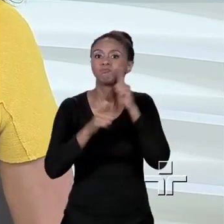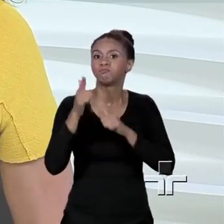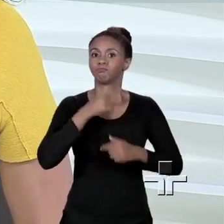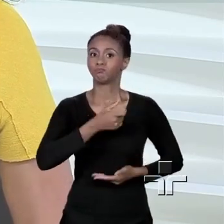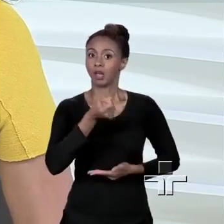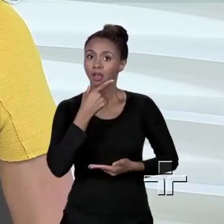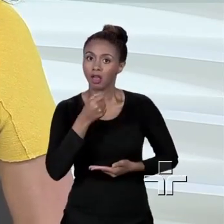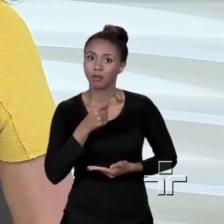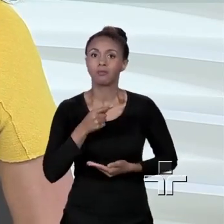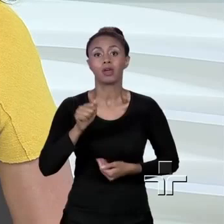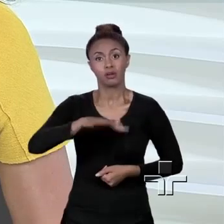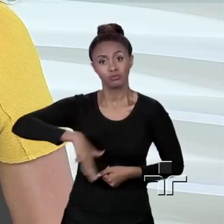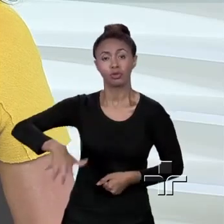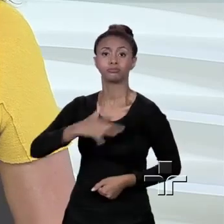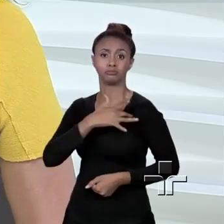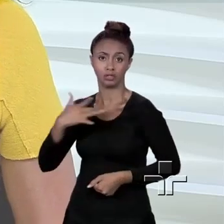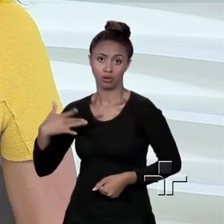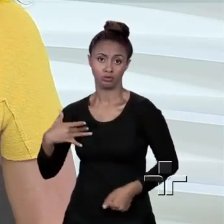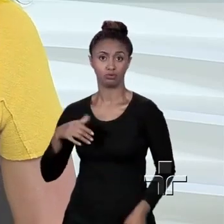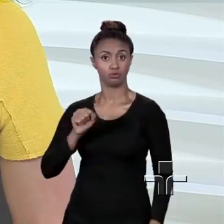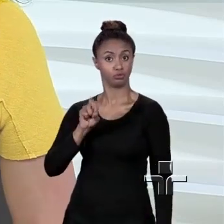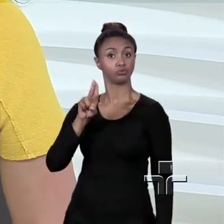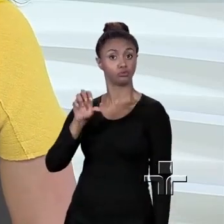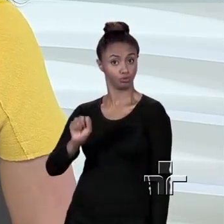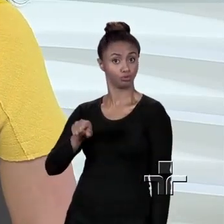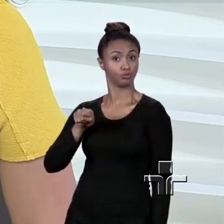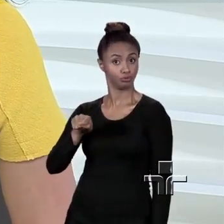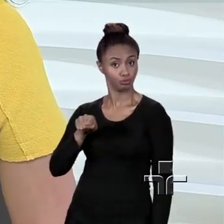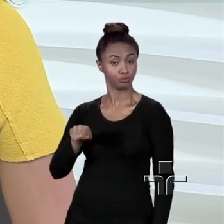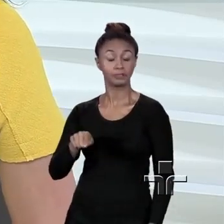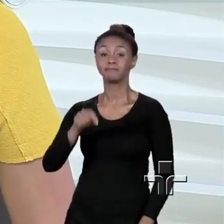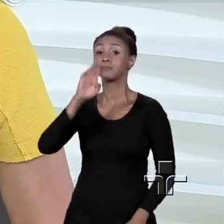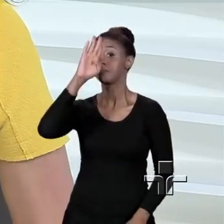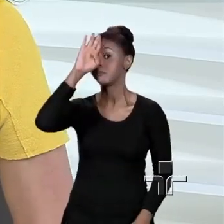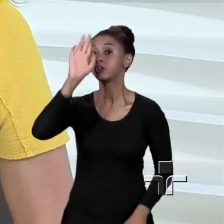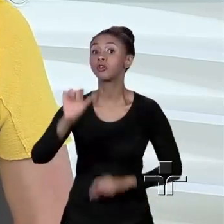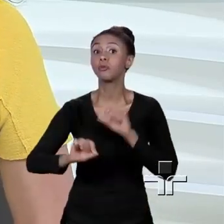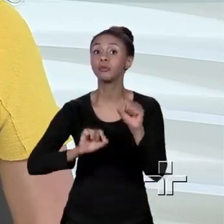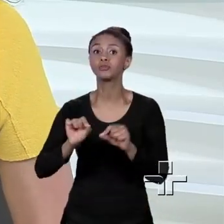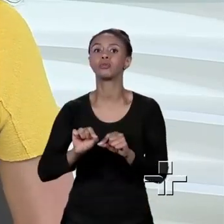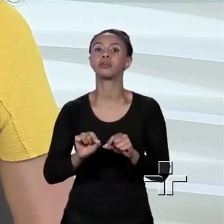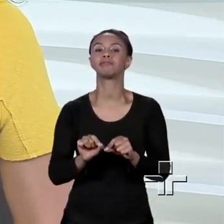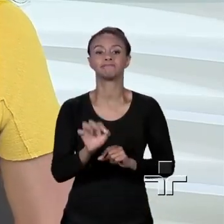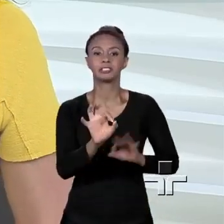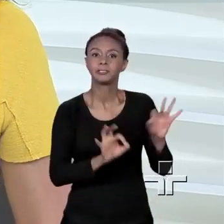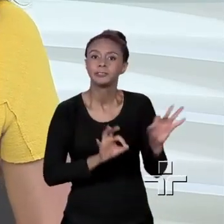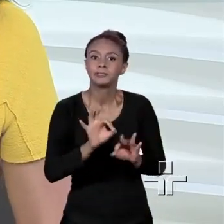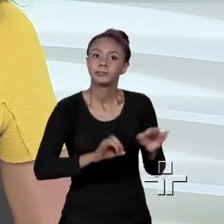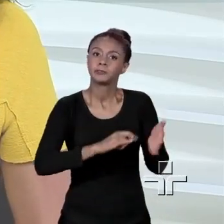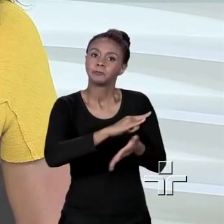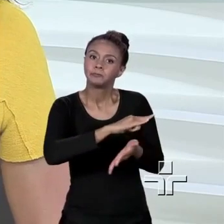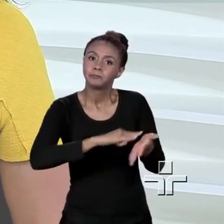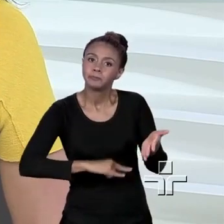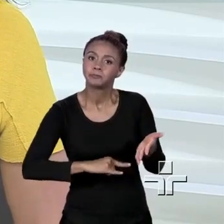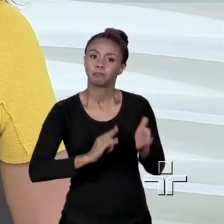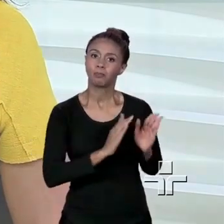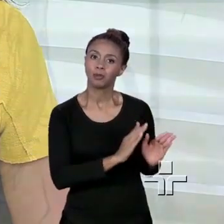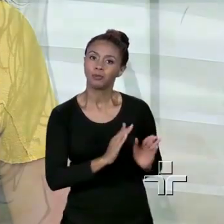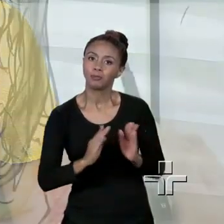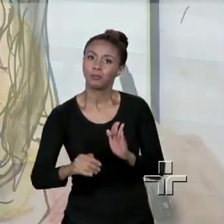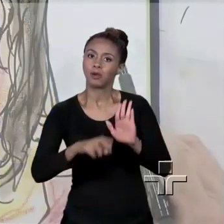nossa saúde, no nosso SUS, e principalmente a confecção de protocolos e a dispensação